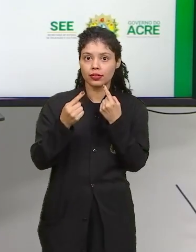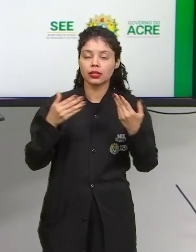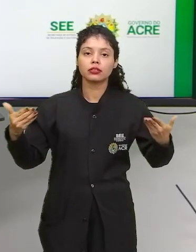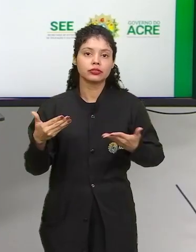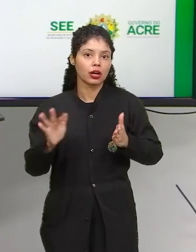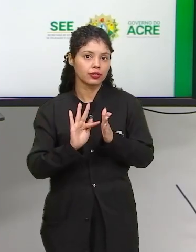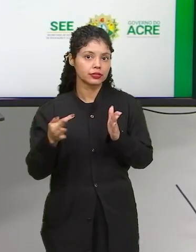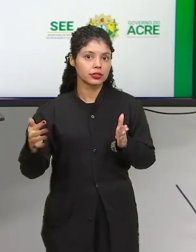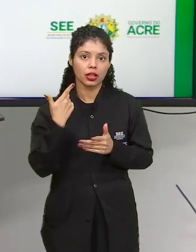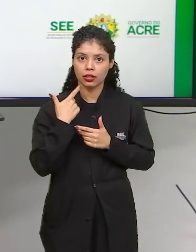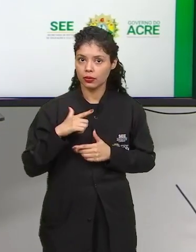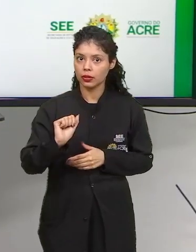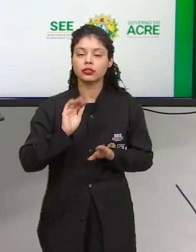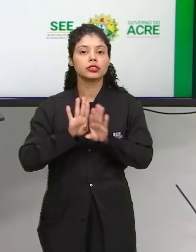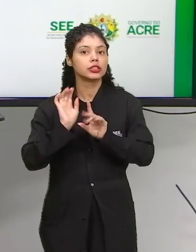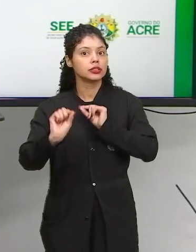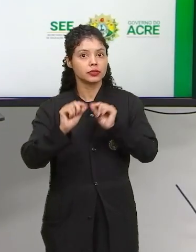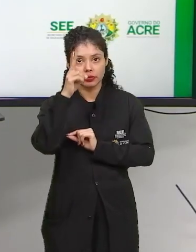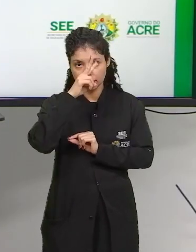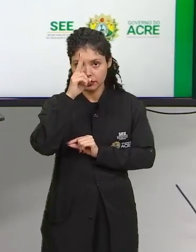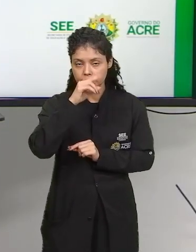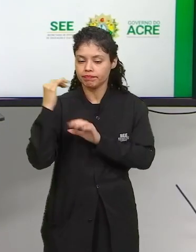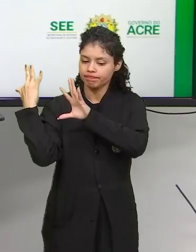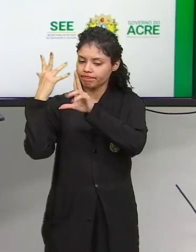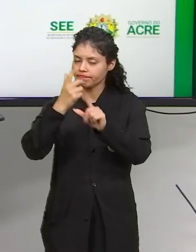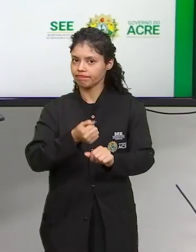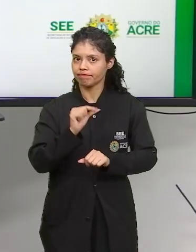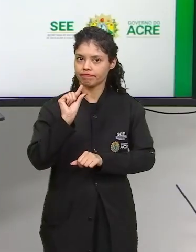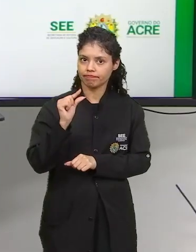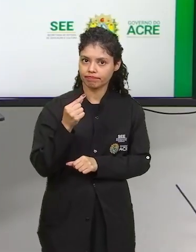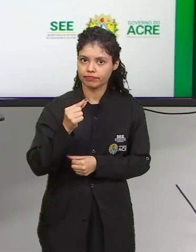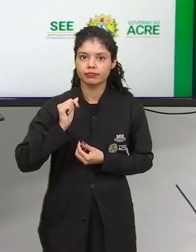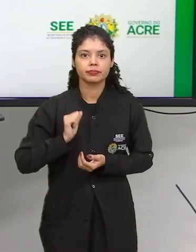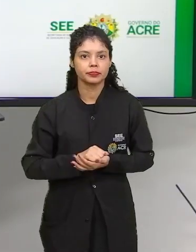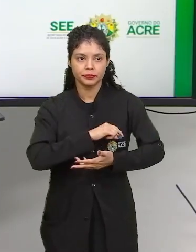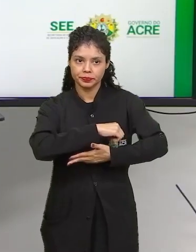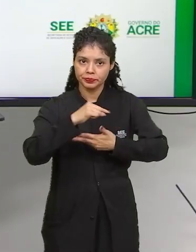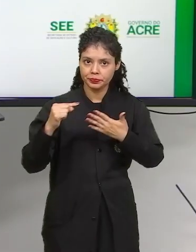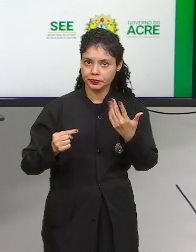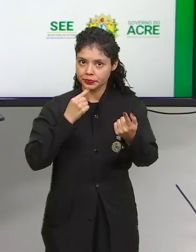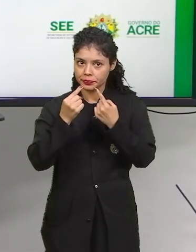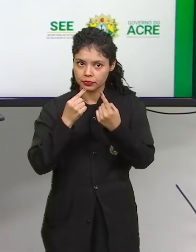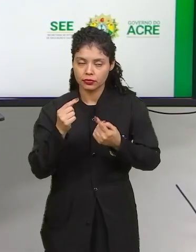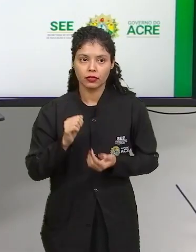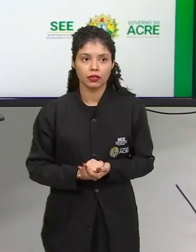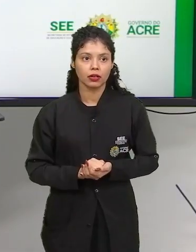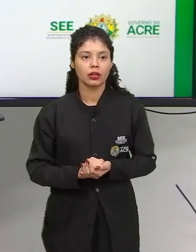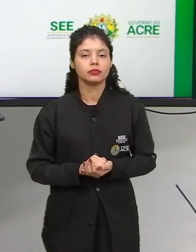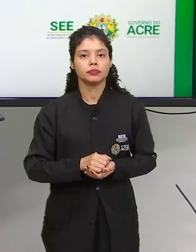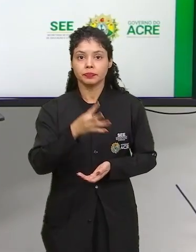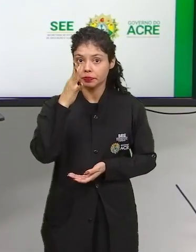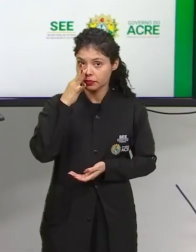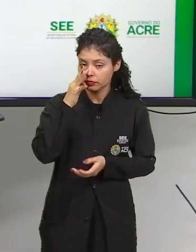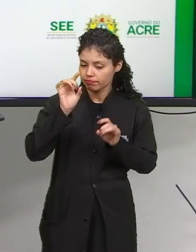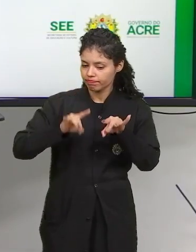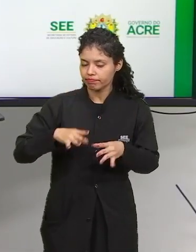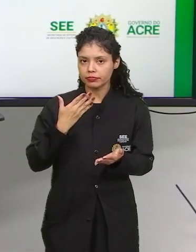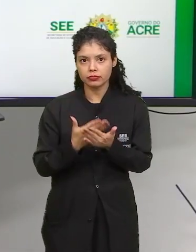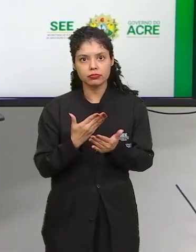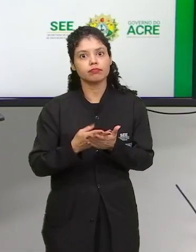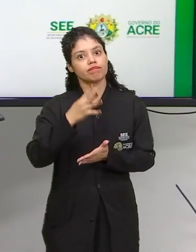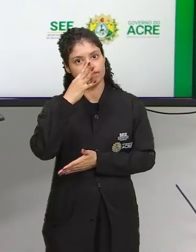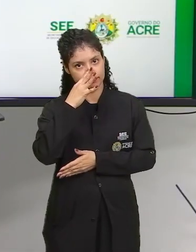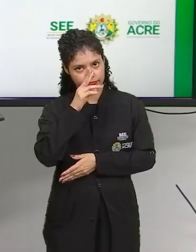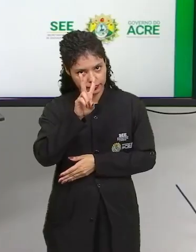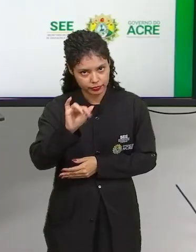as funções da linguagem, vale a pena também revisar um pouquinho os elementos da comunicação. Para quem não assistiu à última aula, vai